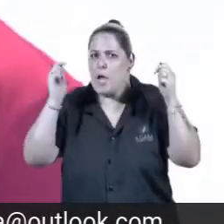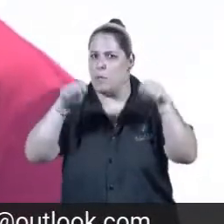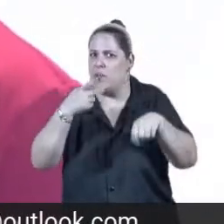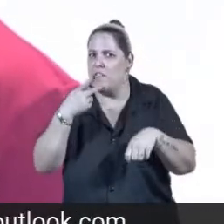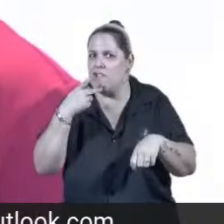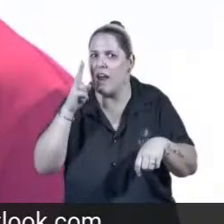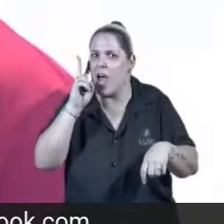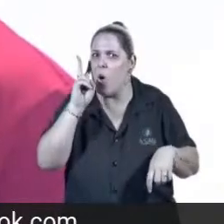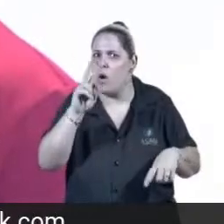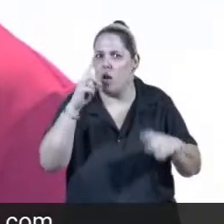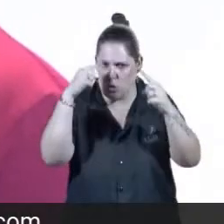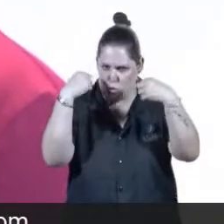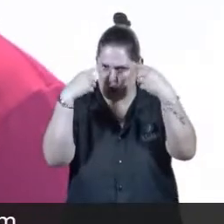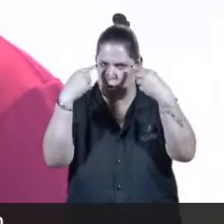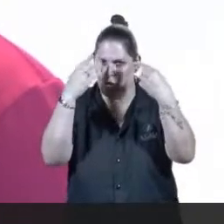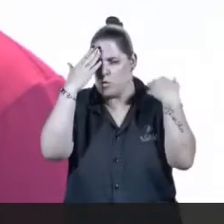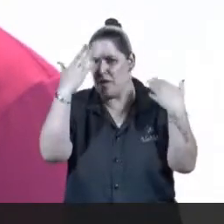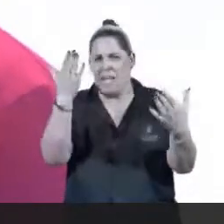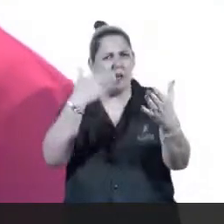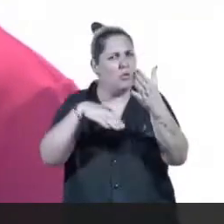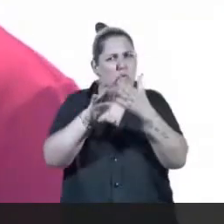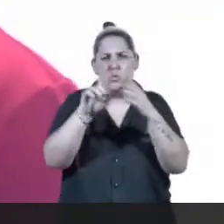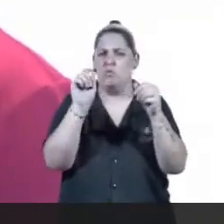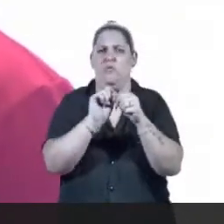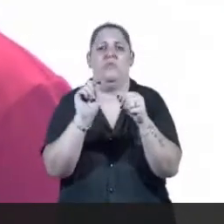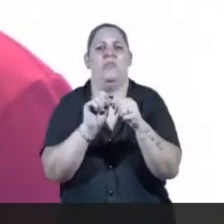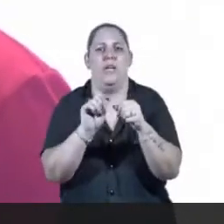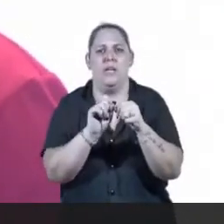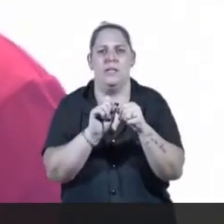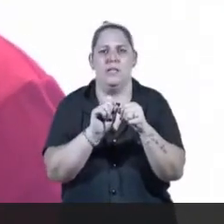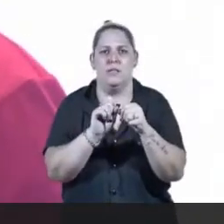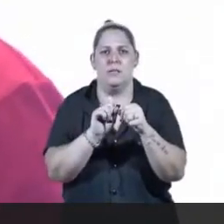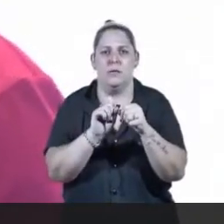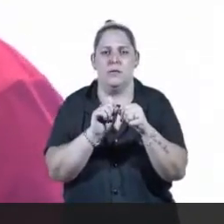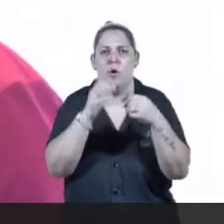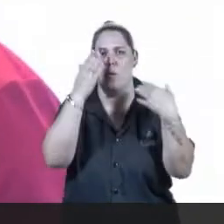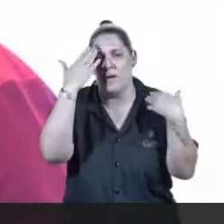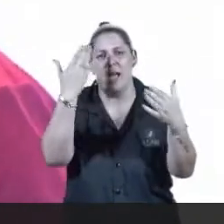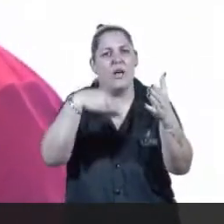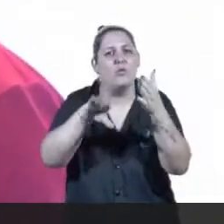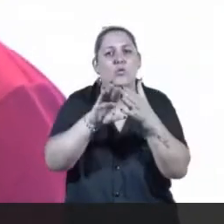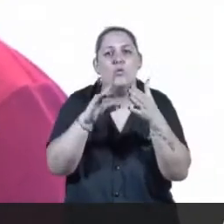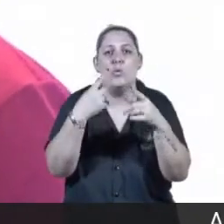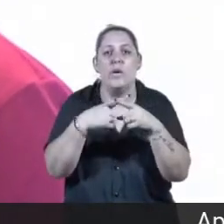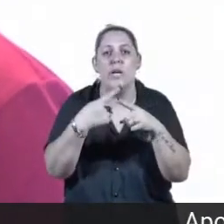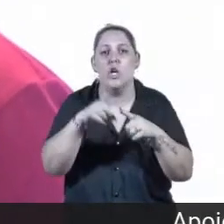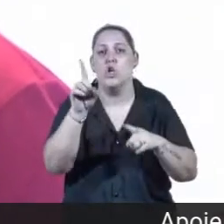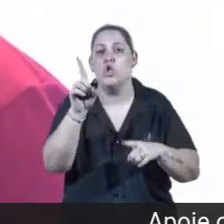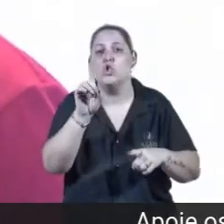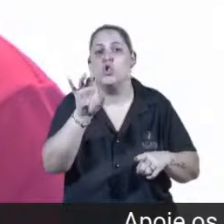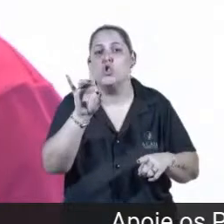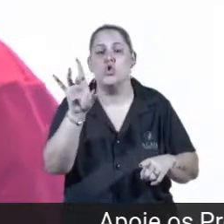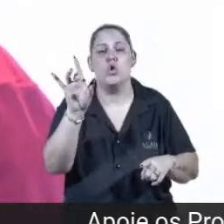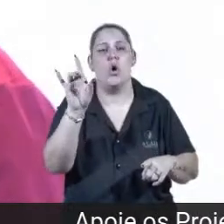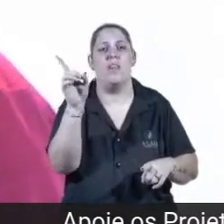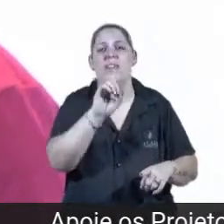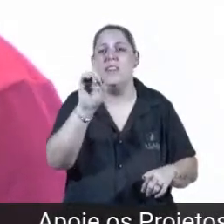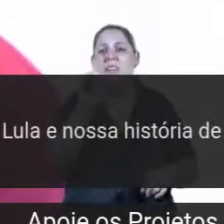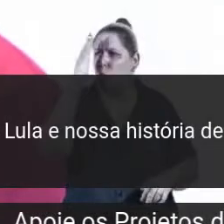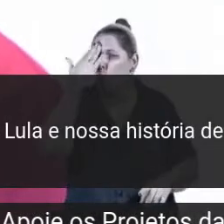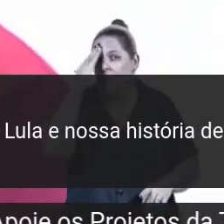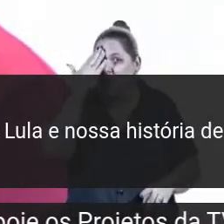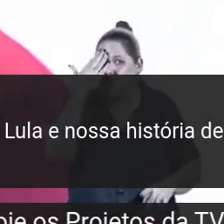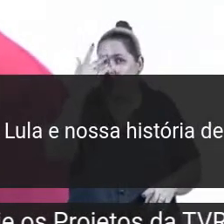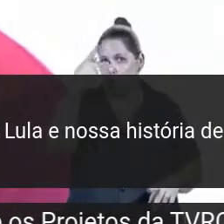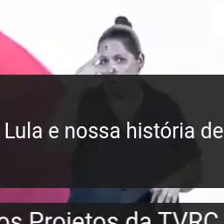olhos. Obrigado por tudo que o senhor fez. Obrigado por tudo, porque foi só não reconhece o que o Partido